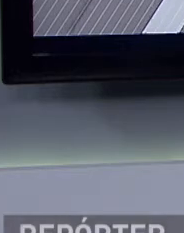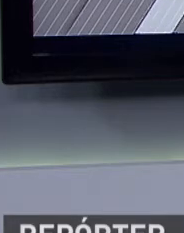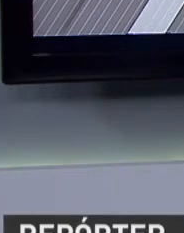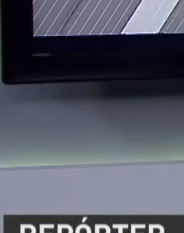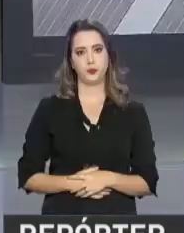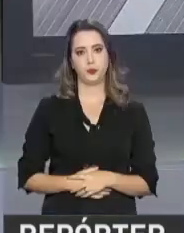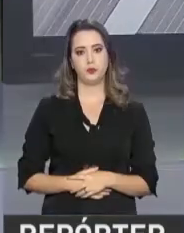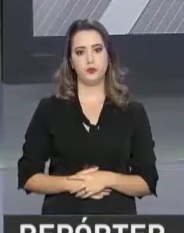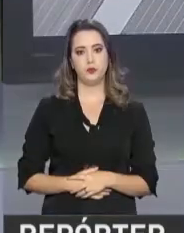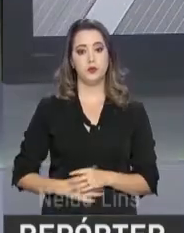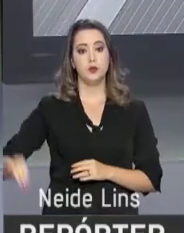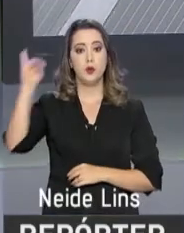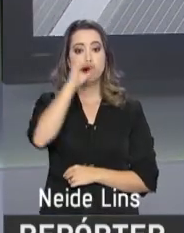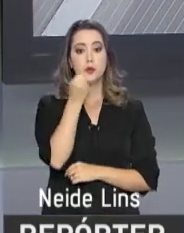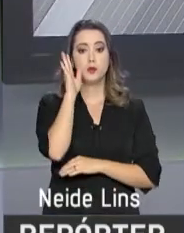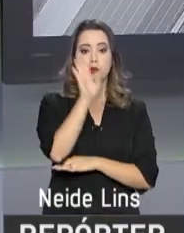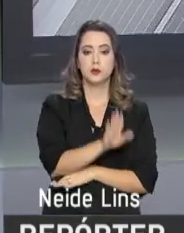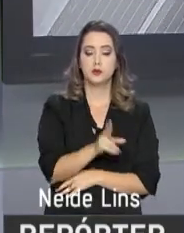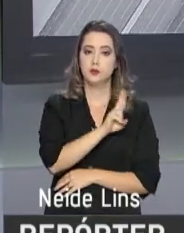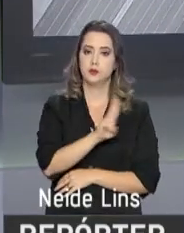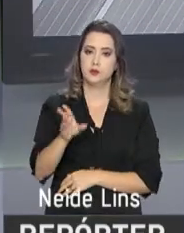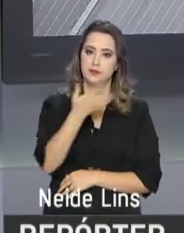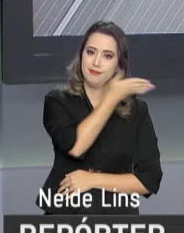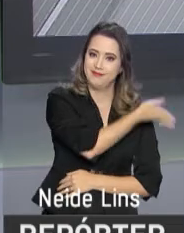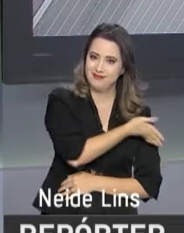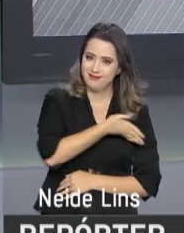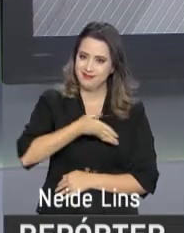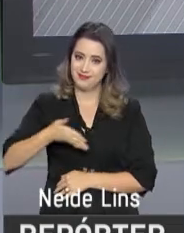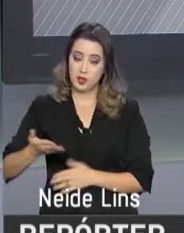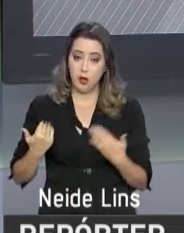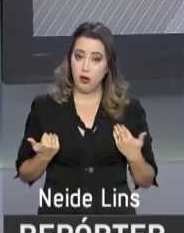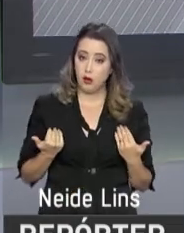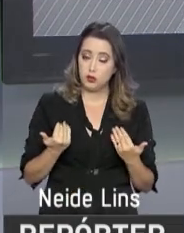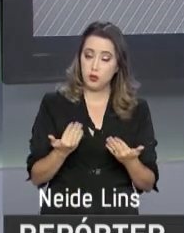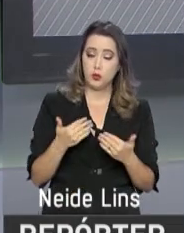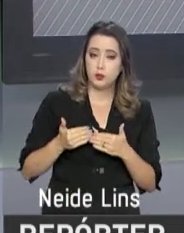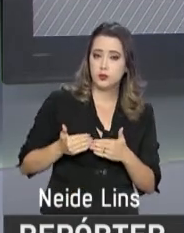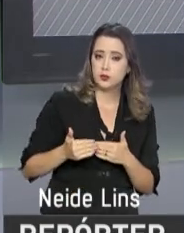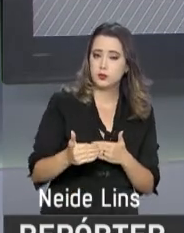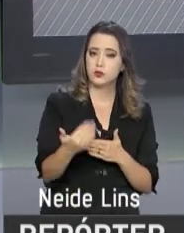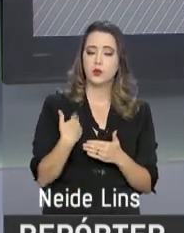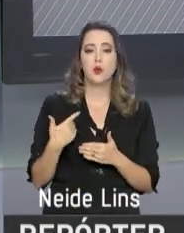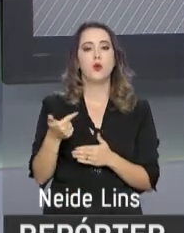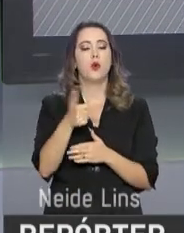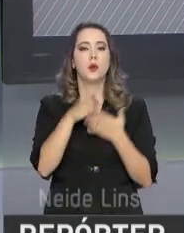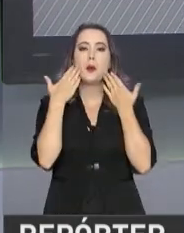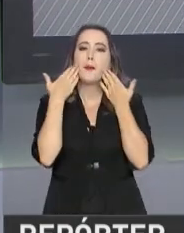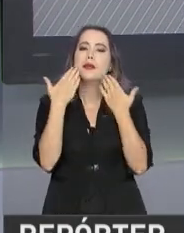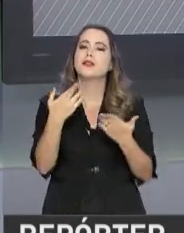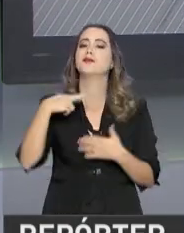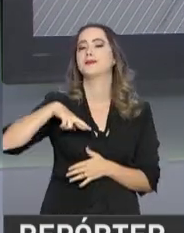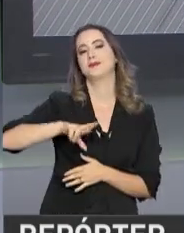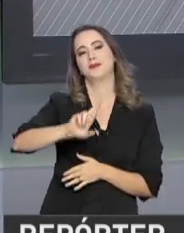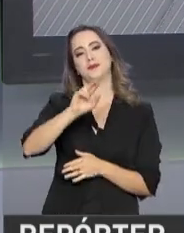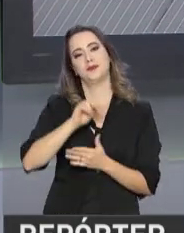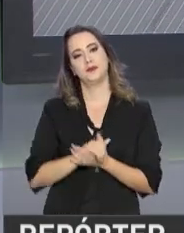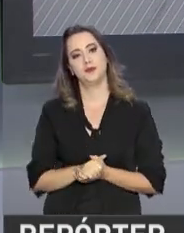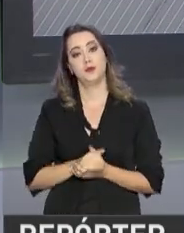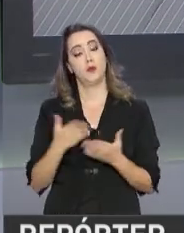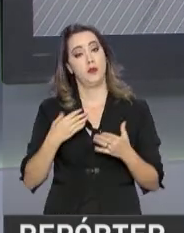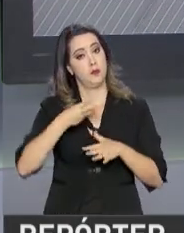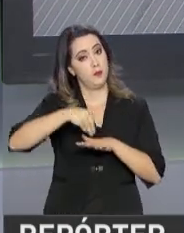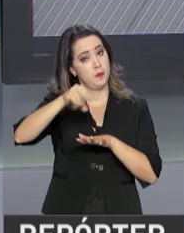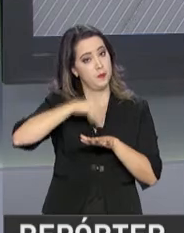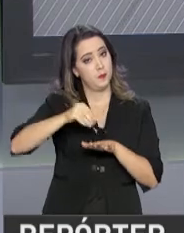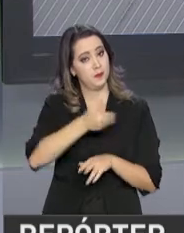lá muito boa tarde eu sou ana gabriella sales e cinco com você a partir de agora em mais uma edição do repórter nbr